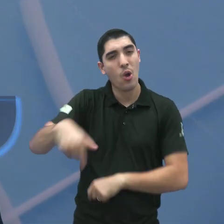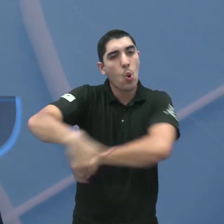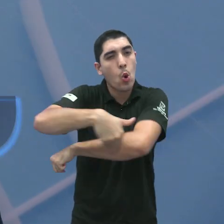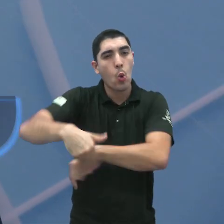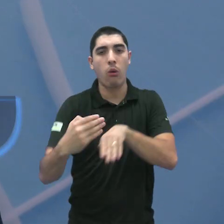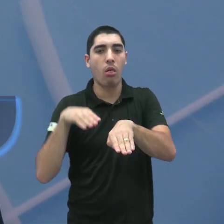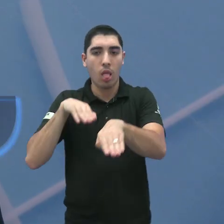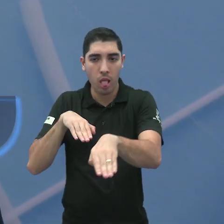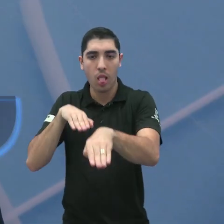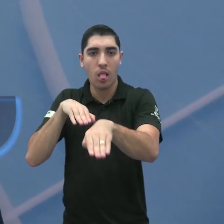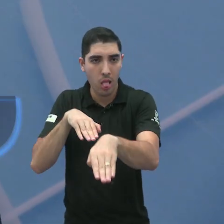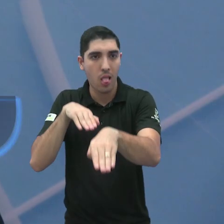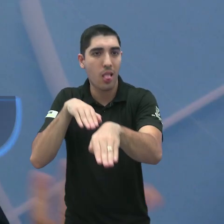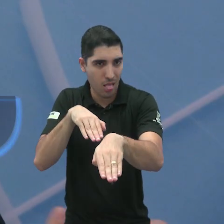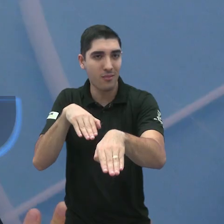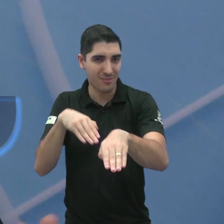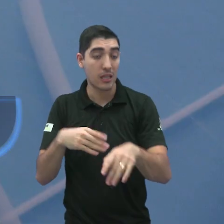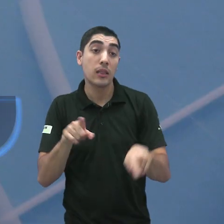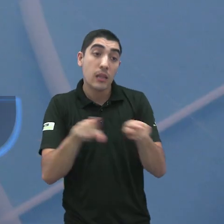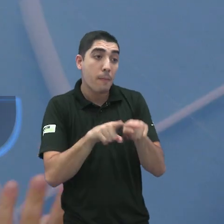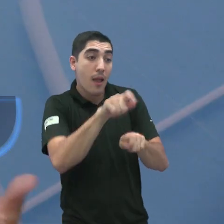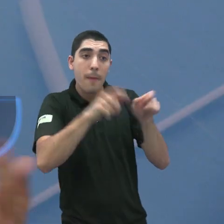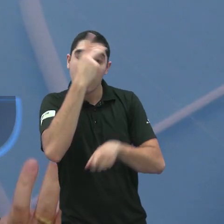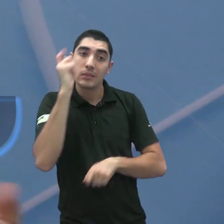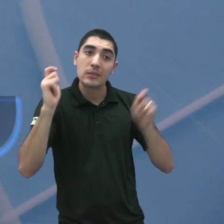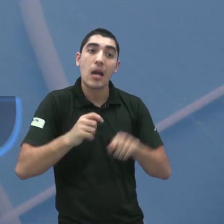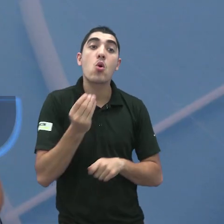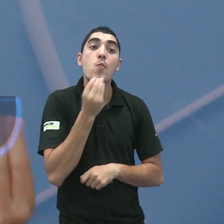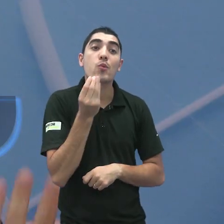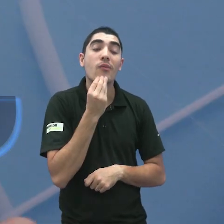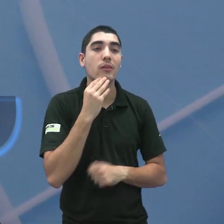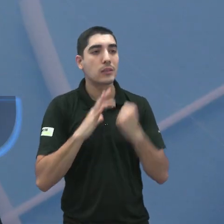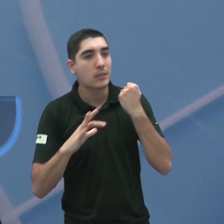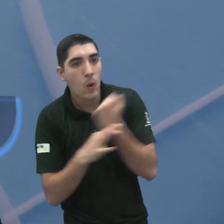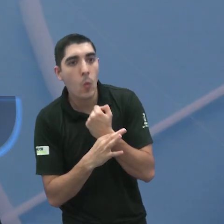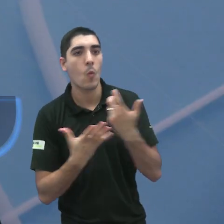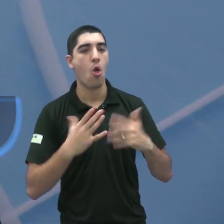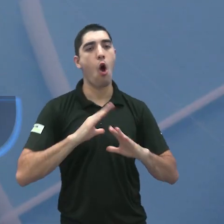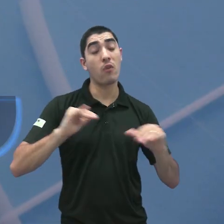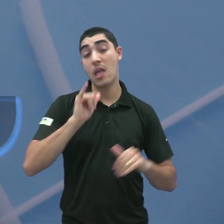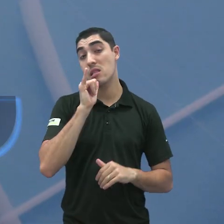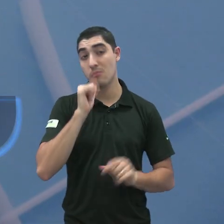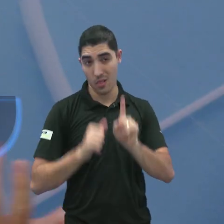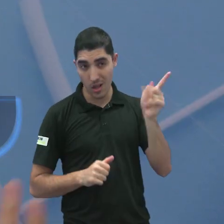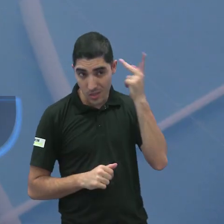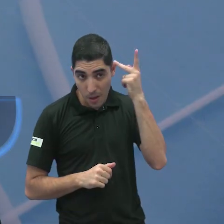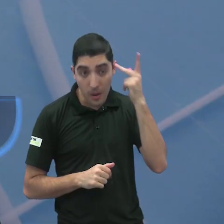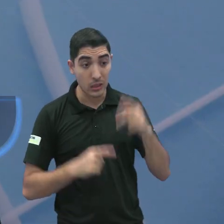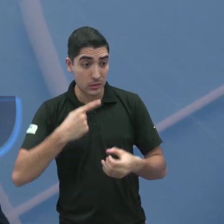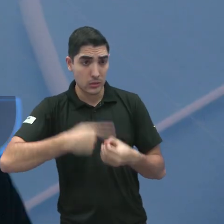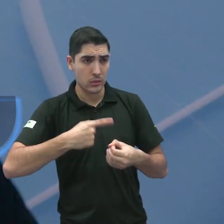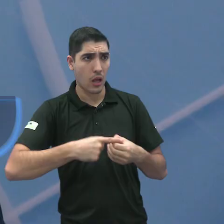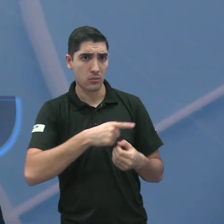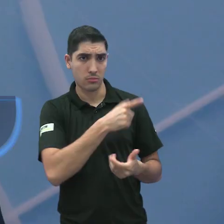nas ruas, né? E ajudar também essas pessoas a se locomover de um jeito mais seguro e confortável, né? São Paulo é uma cidade